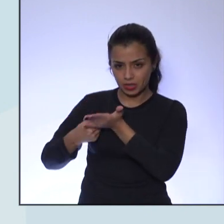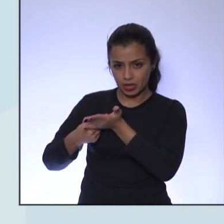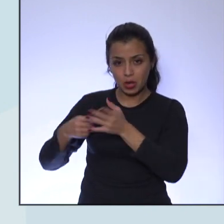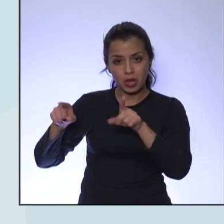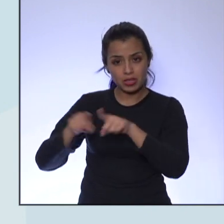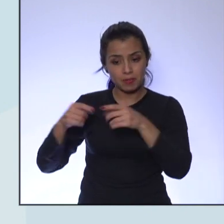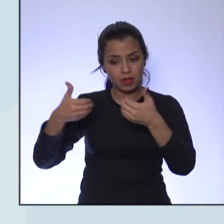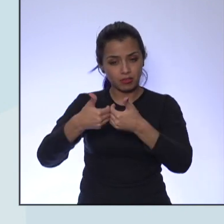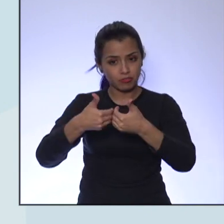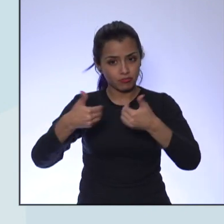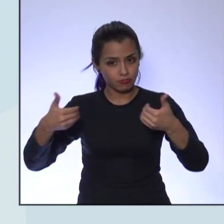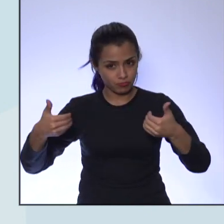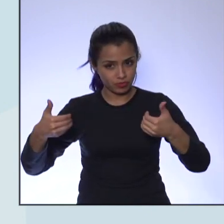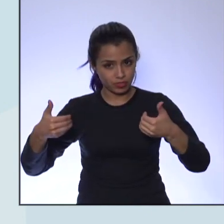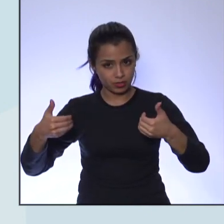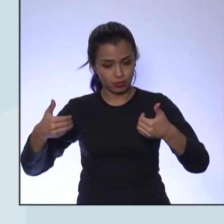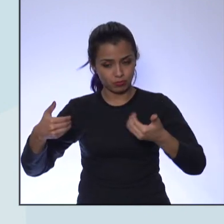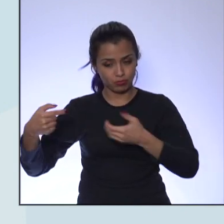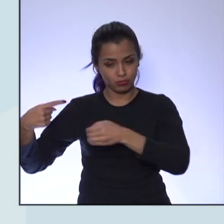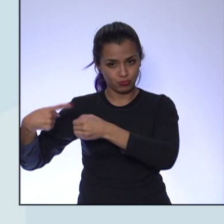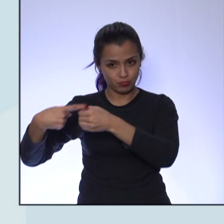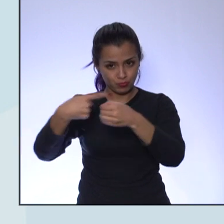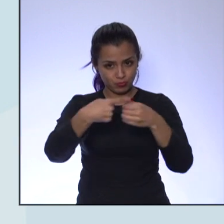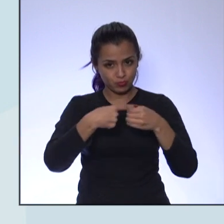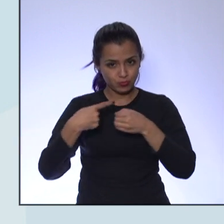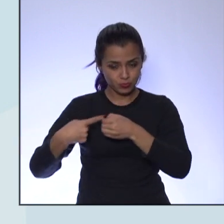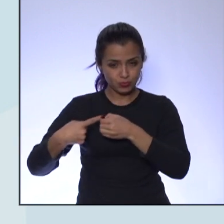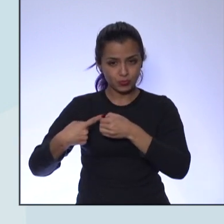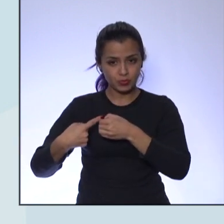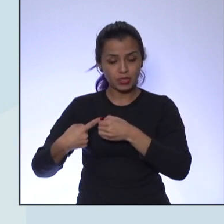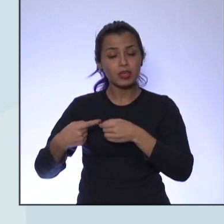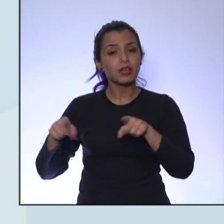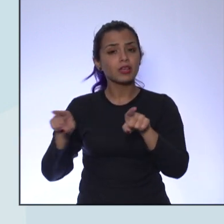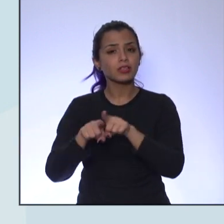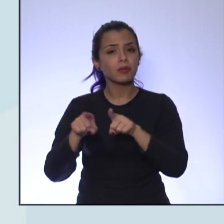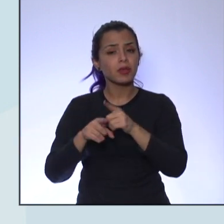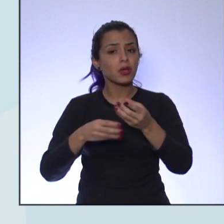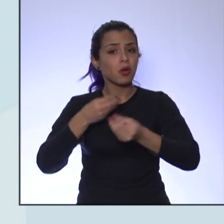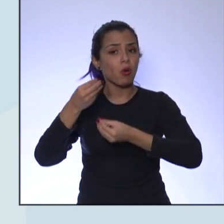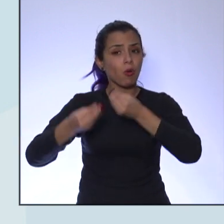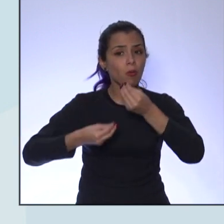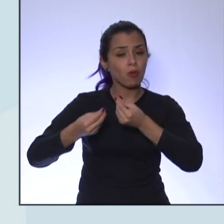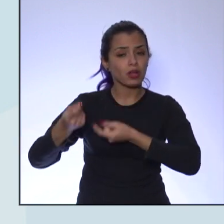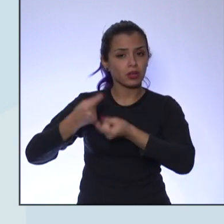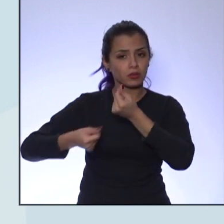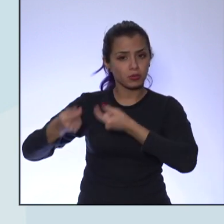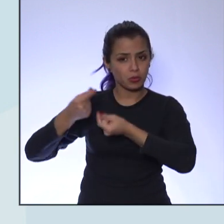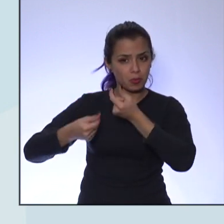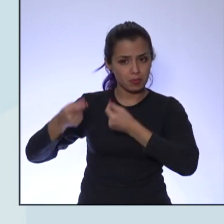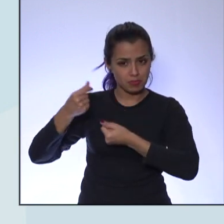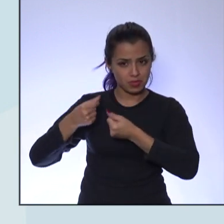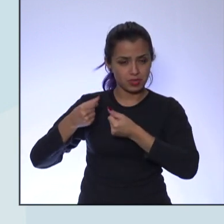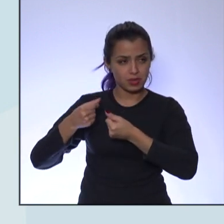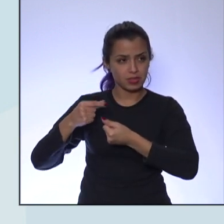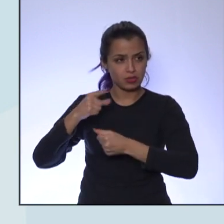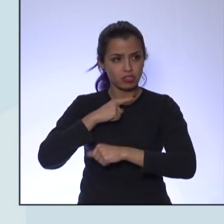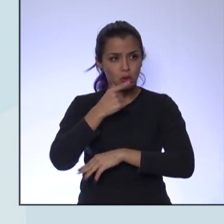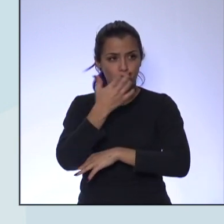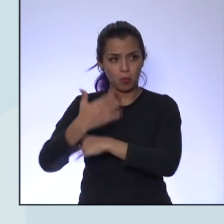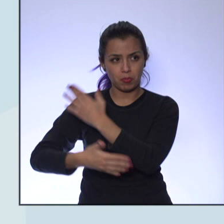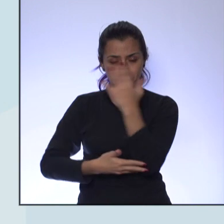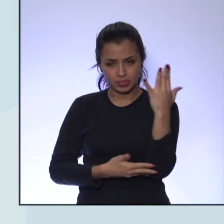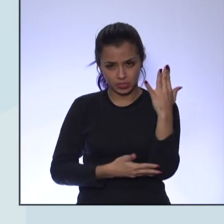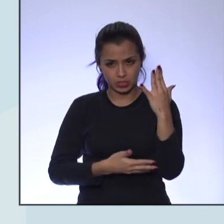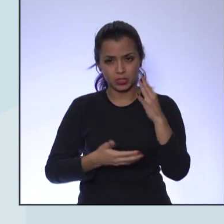das capitanias, e, nesse início, qual era a economia? Pau-brasil, que está representado